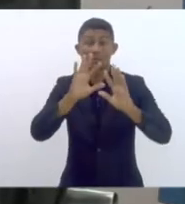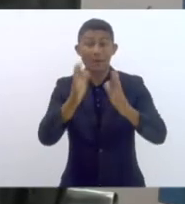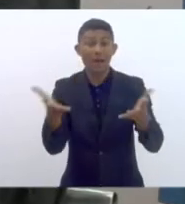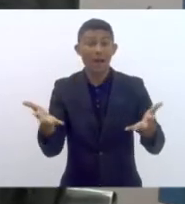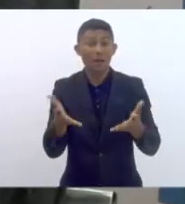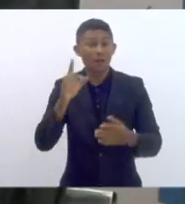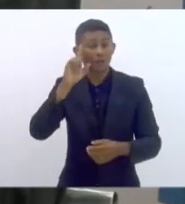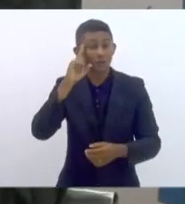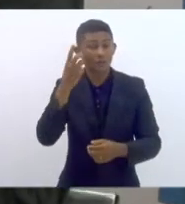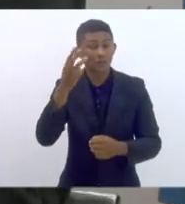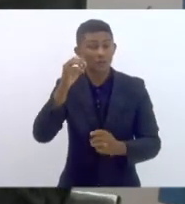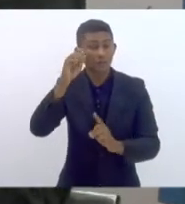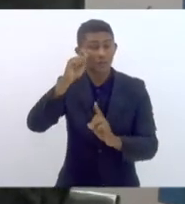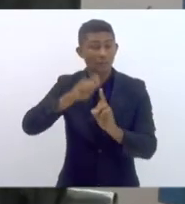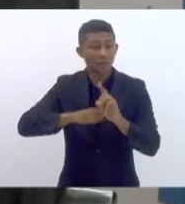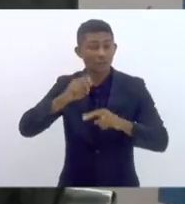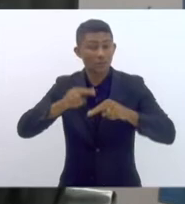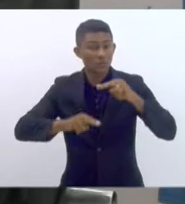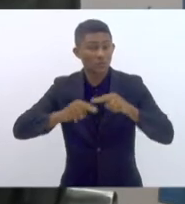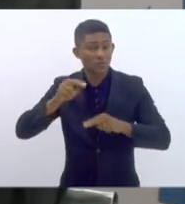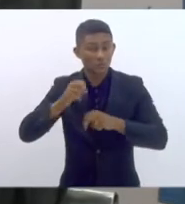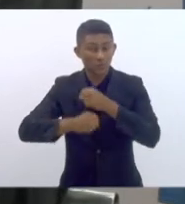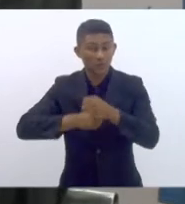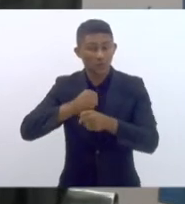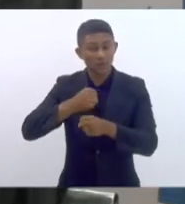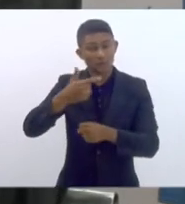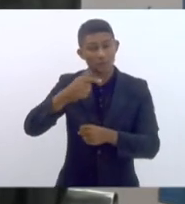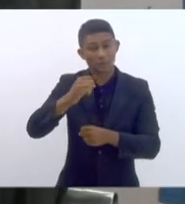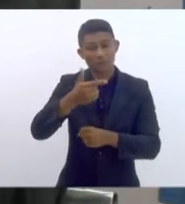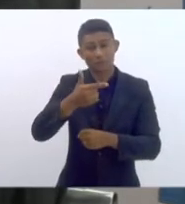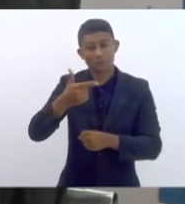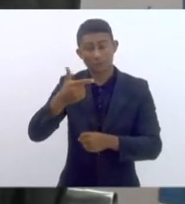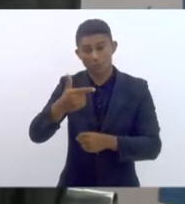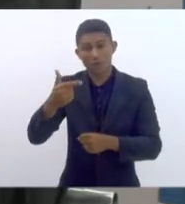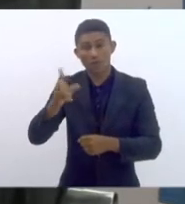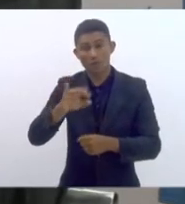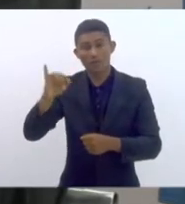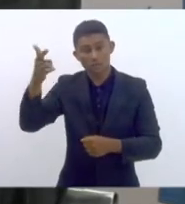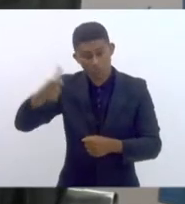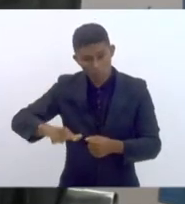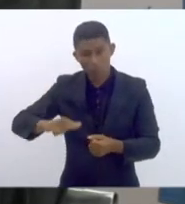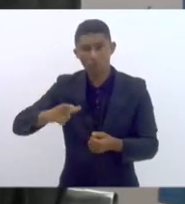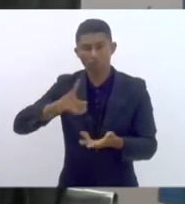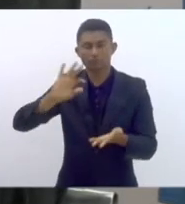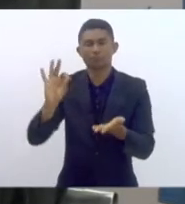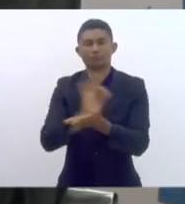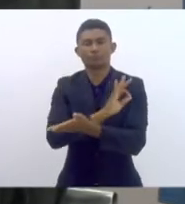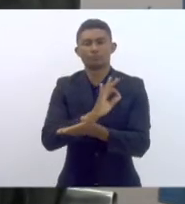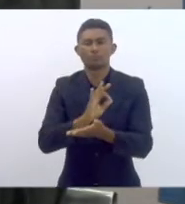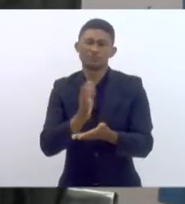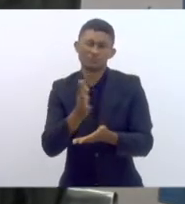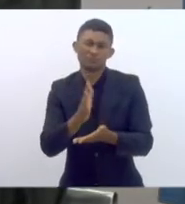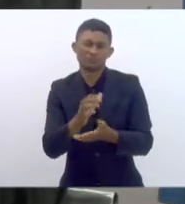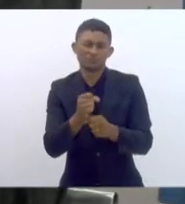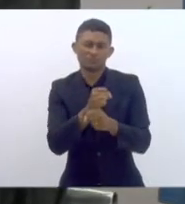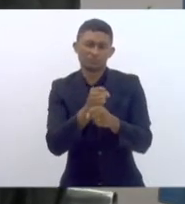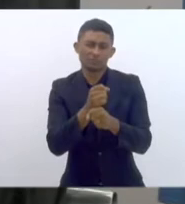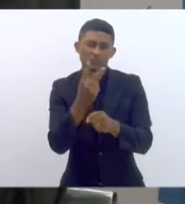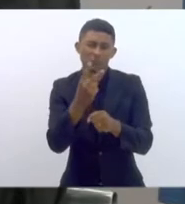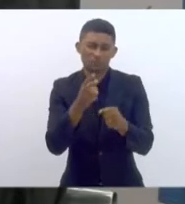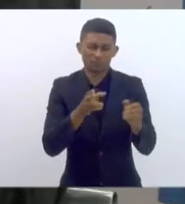de junho de 22. Ficou praticamente aí 2 anos no